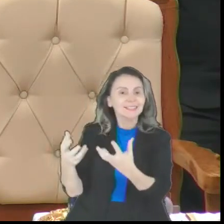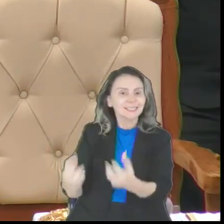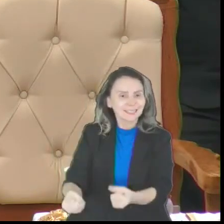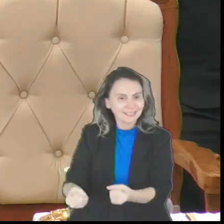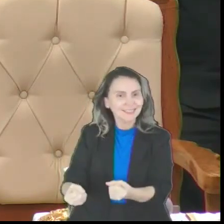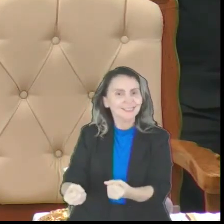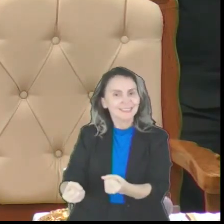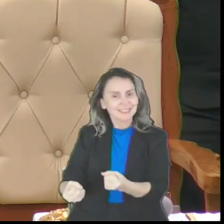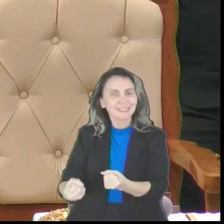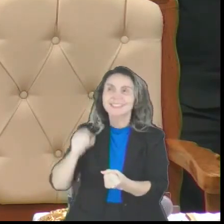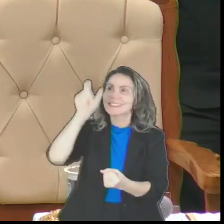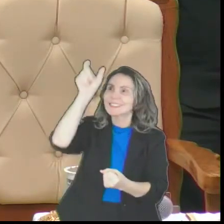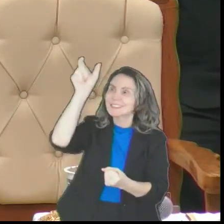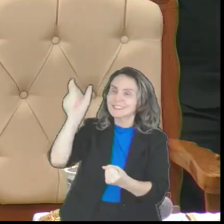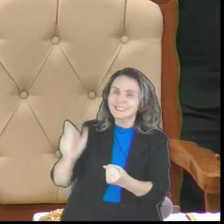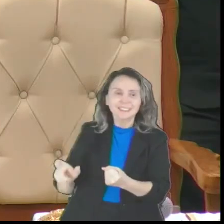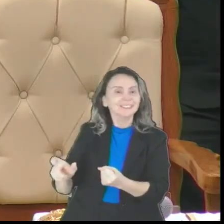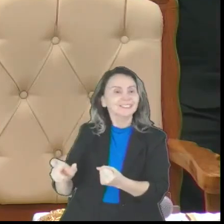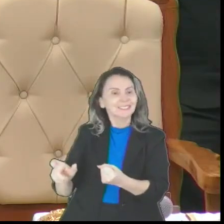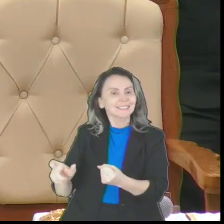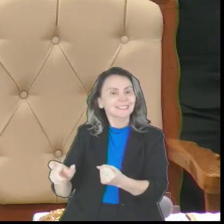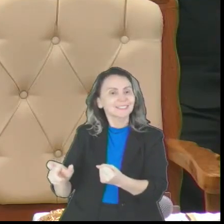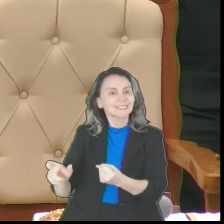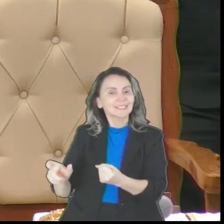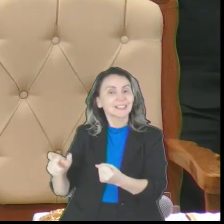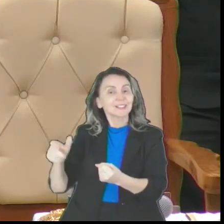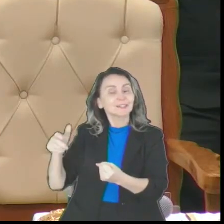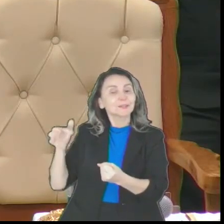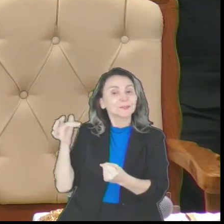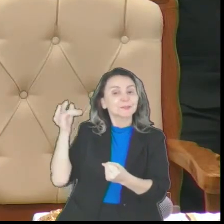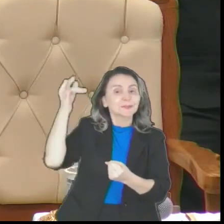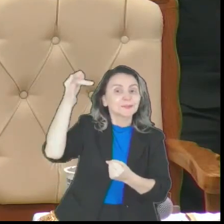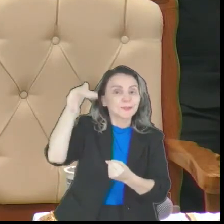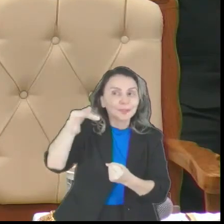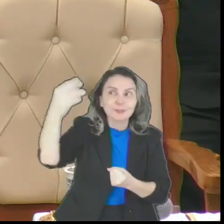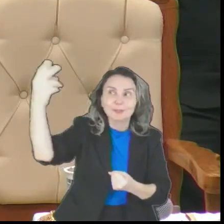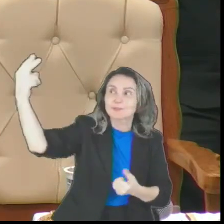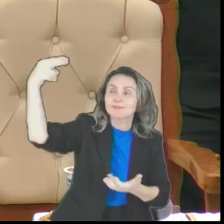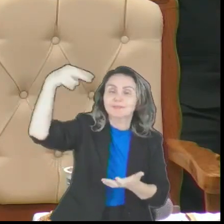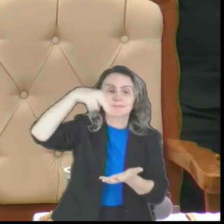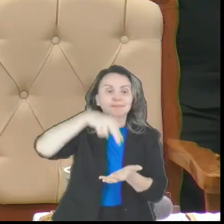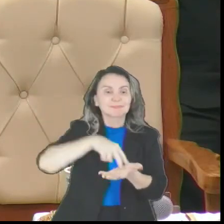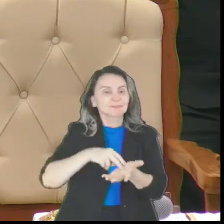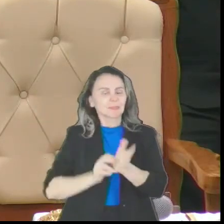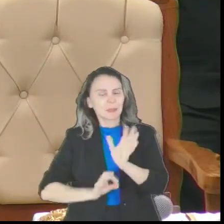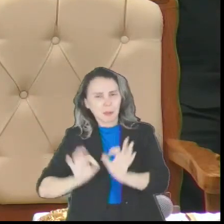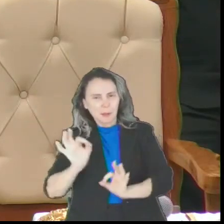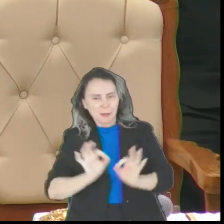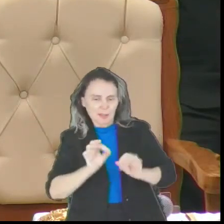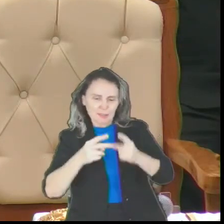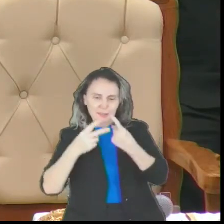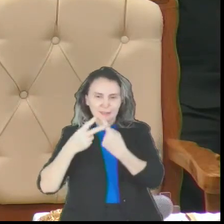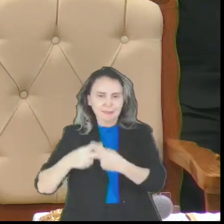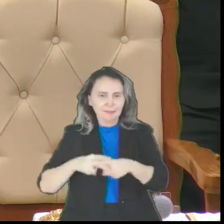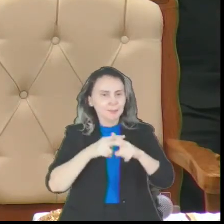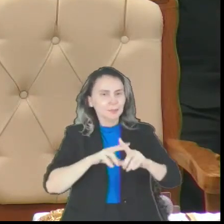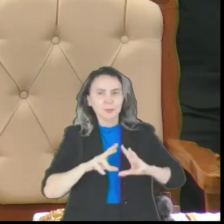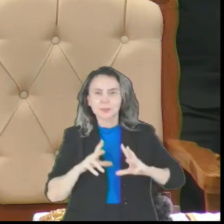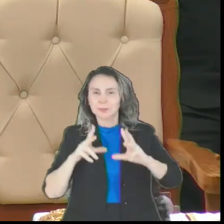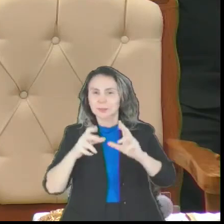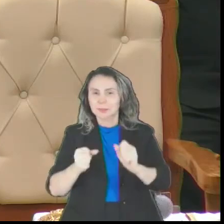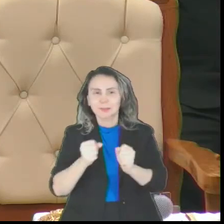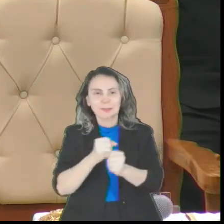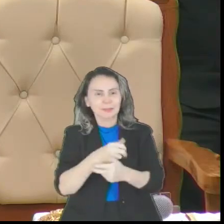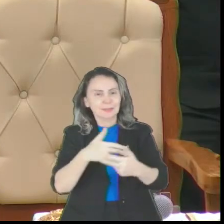do Messias vindouro, daquele que vinha restabelecer todas as coisas, colocar tudo em ordem para que o